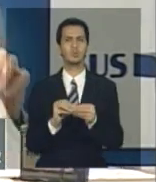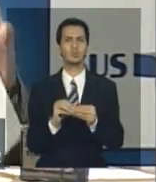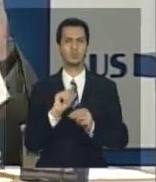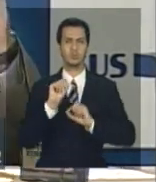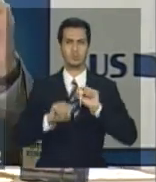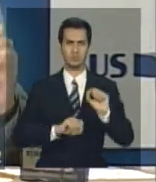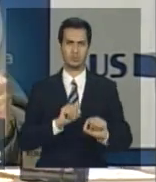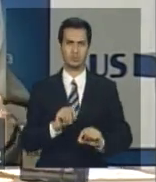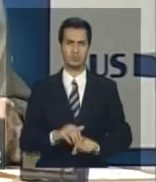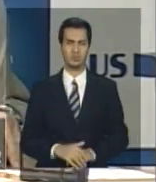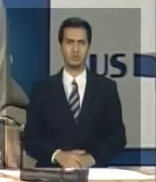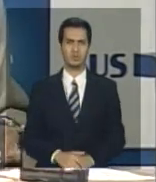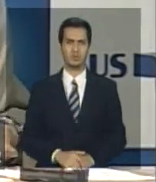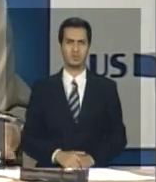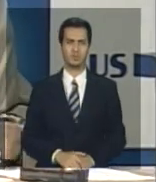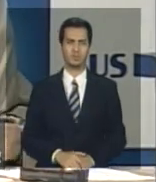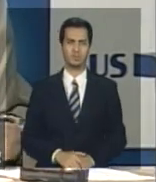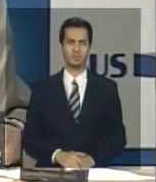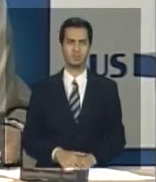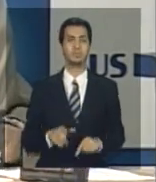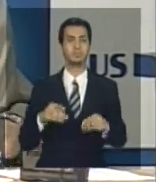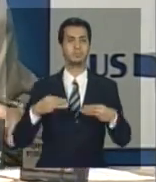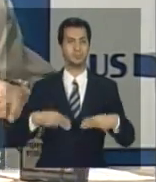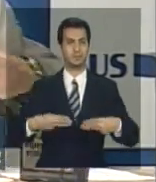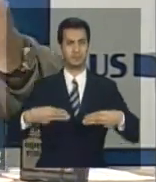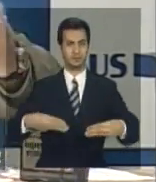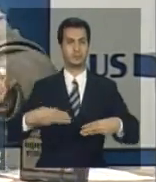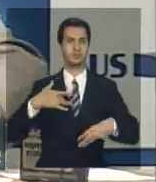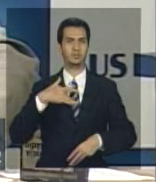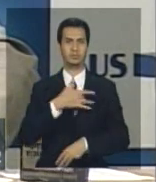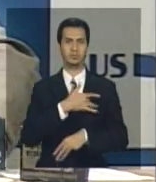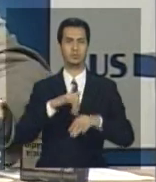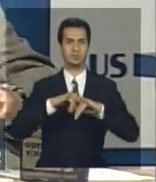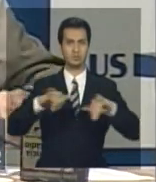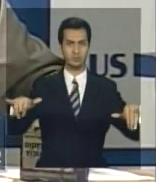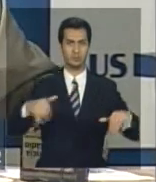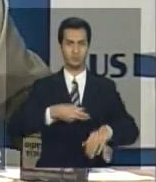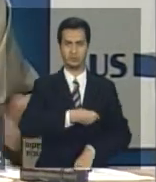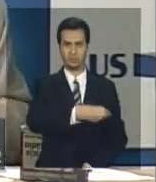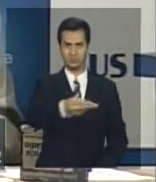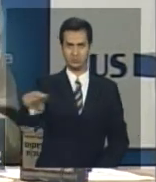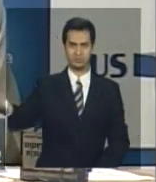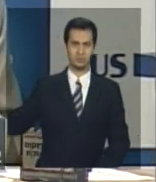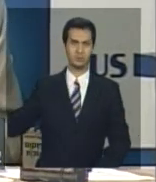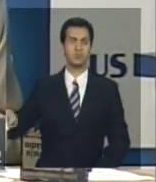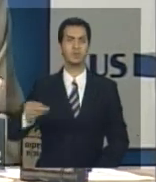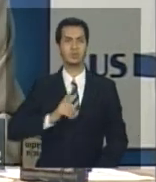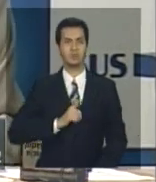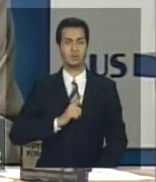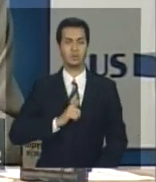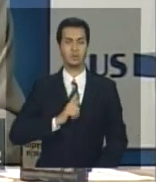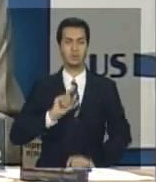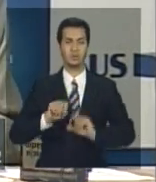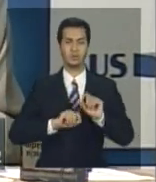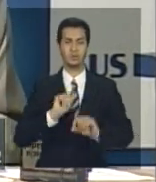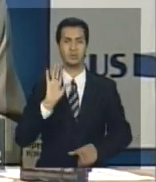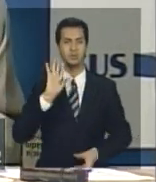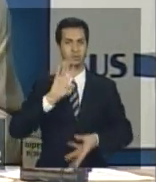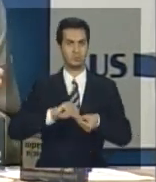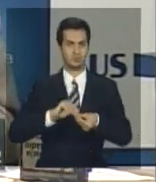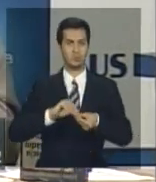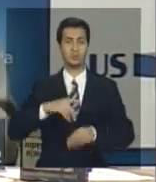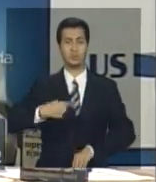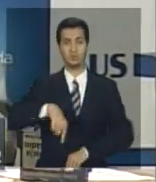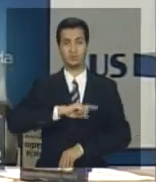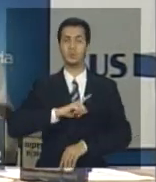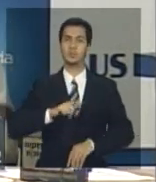né, na notícia aí do Ministério, no release que é distribuído para vocês, eu creio que tem a síntese. É uma notícia, nós temos